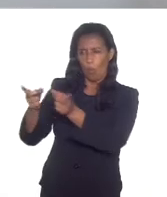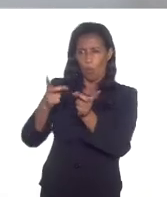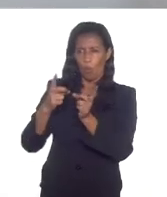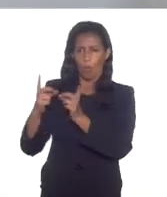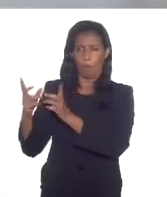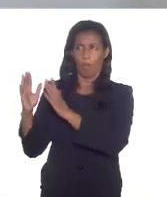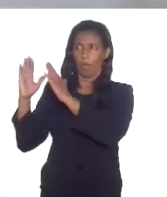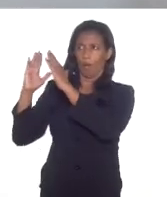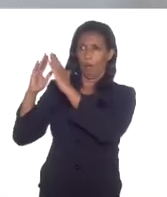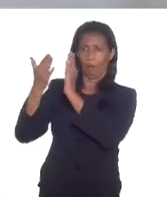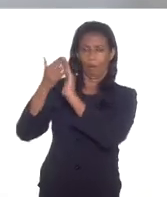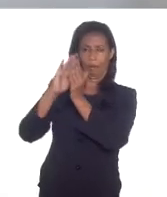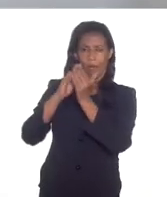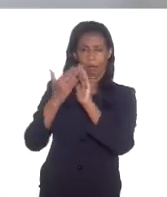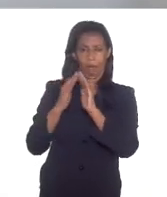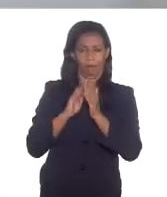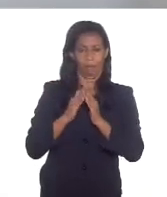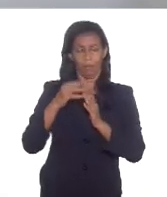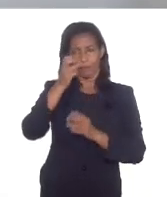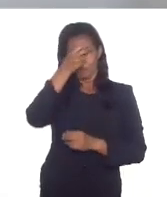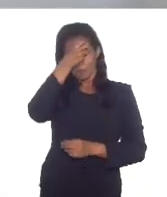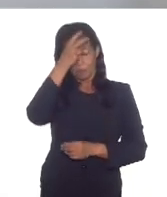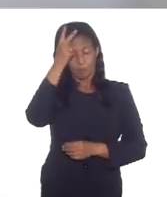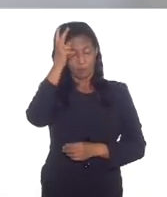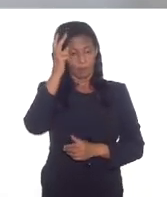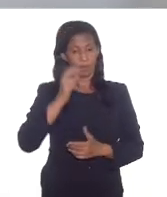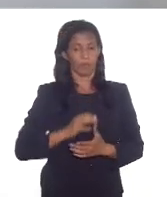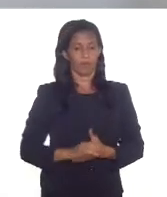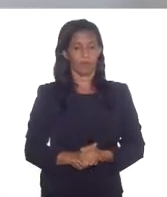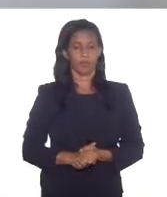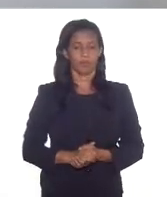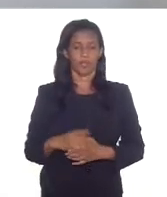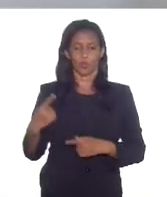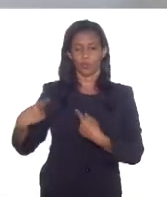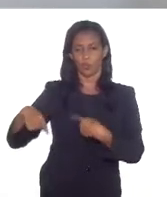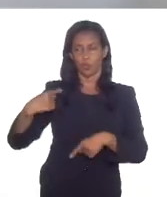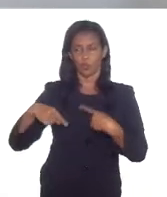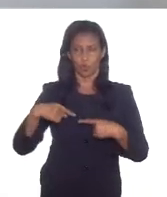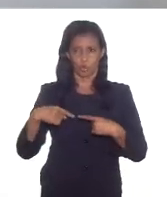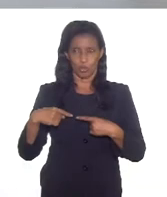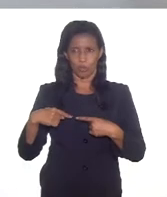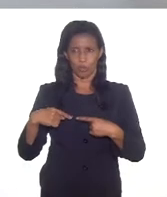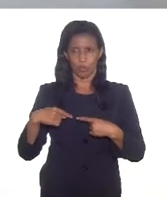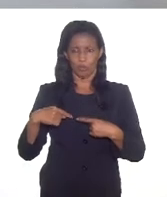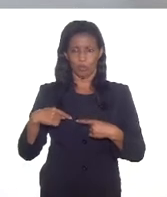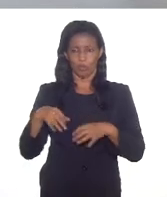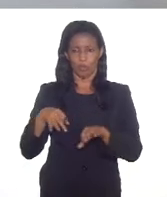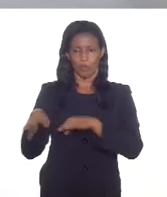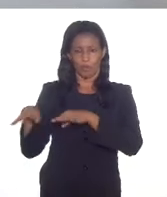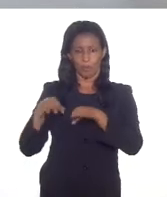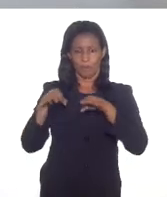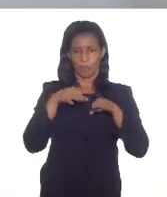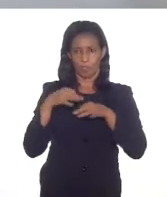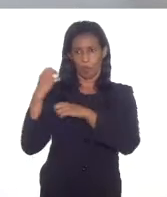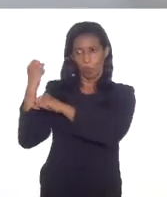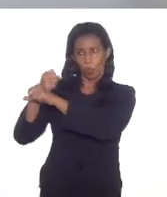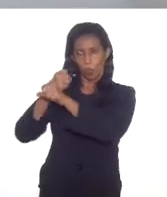de sobrados, a prefeitura está discutindo um projeto de potencial